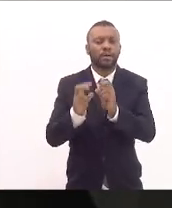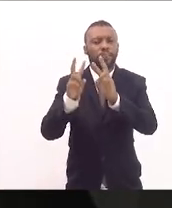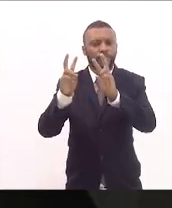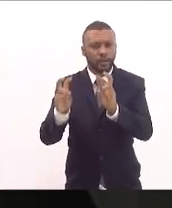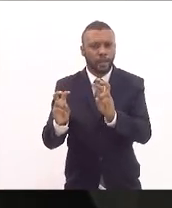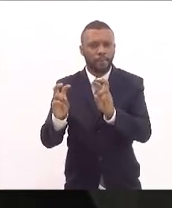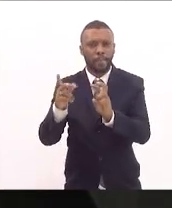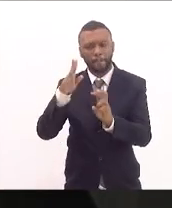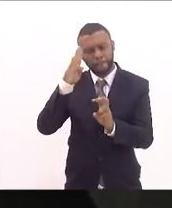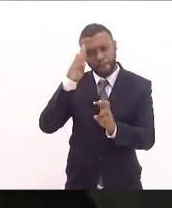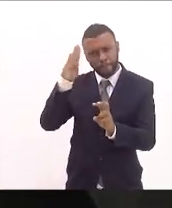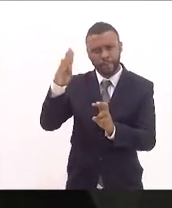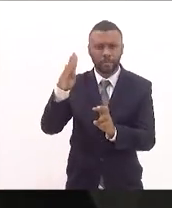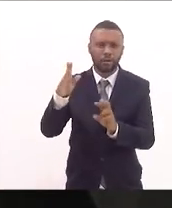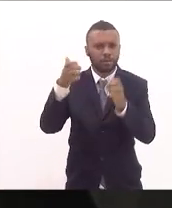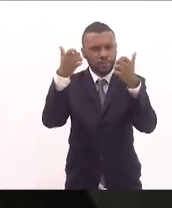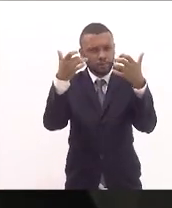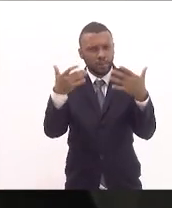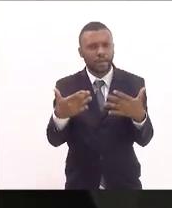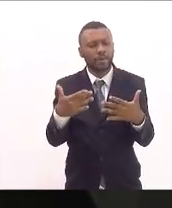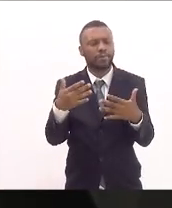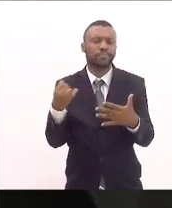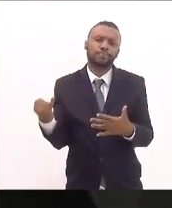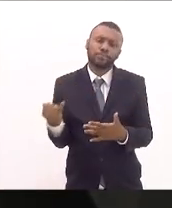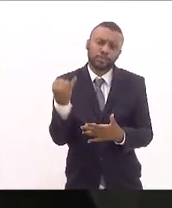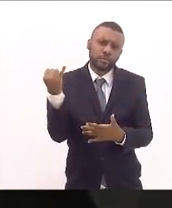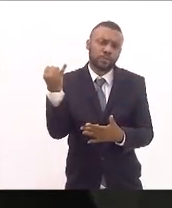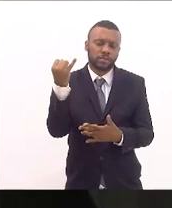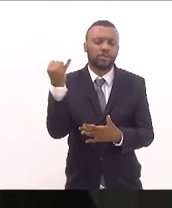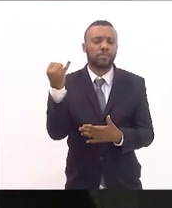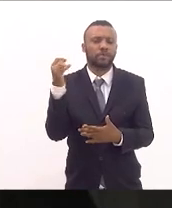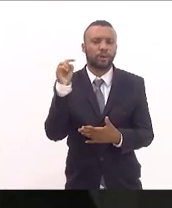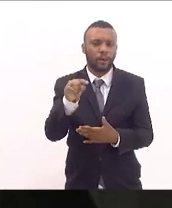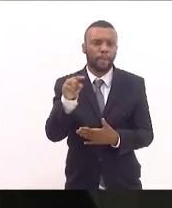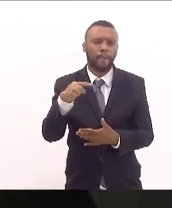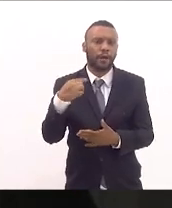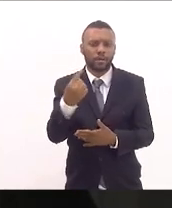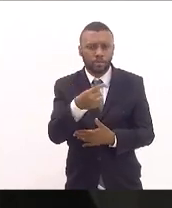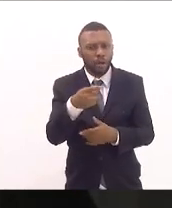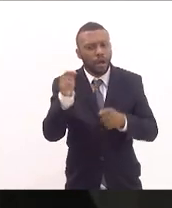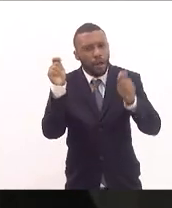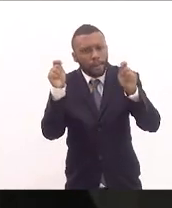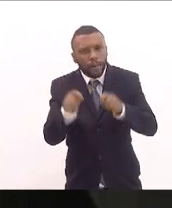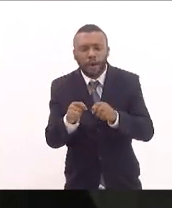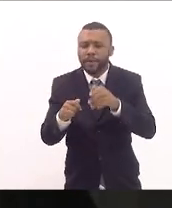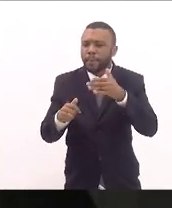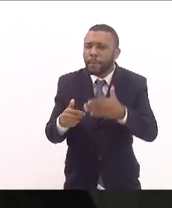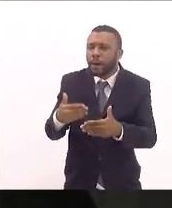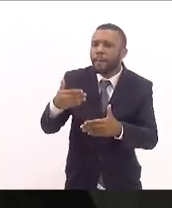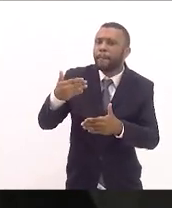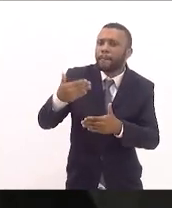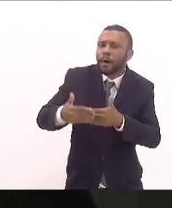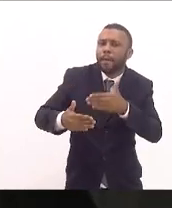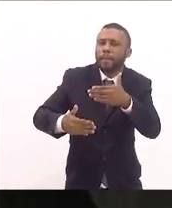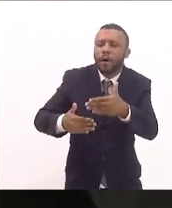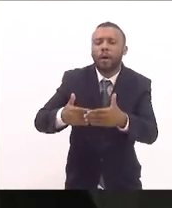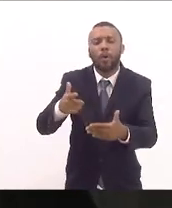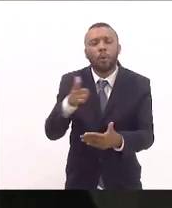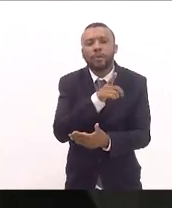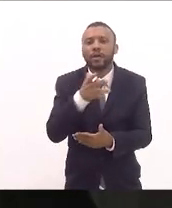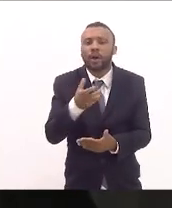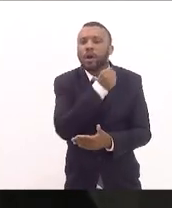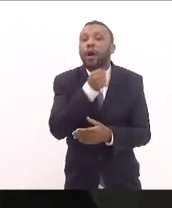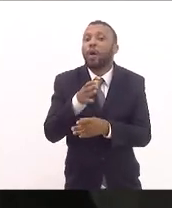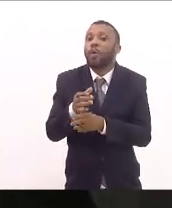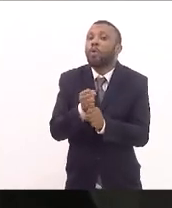absolutamente Central Como disse nuclear e fundamental para que a gente possa Pouco a Pouco recuperar o equilíbrio